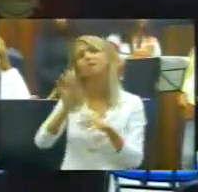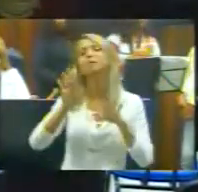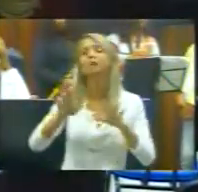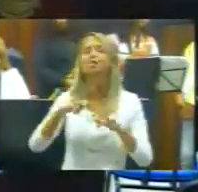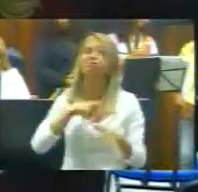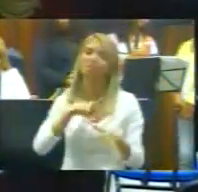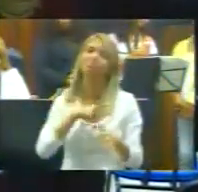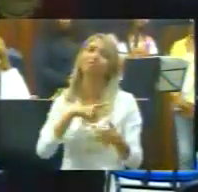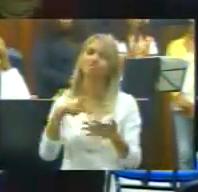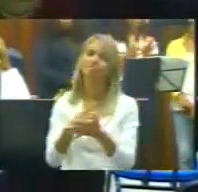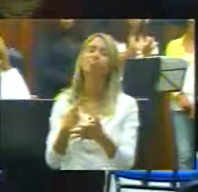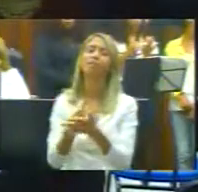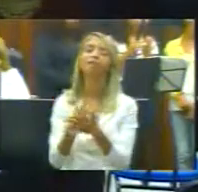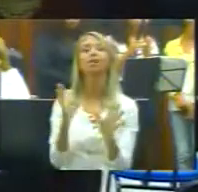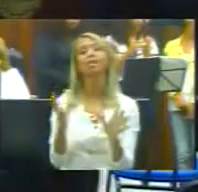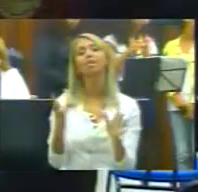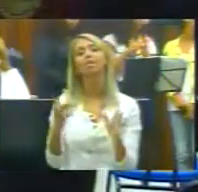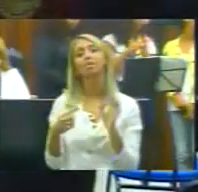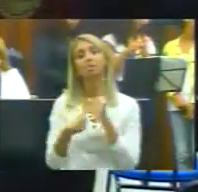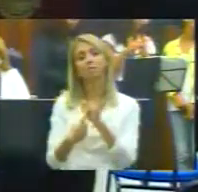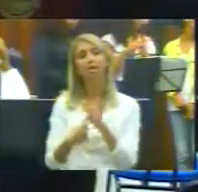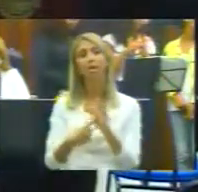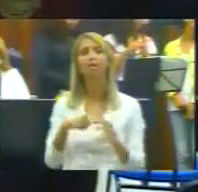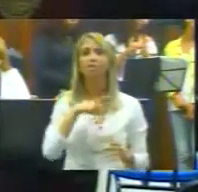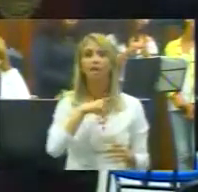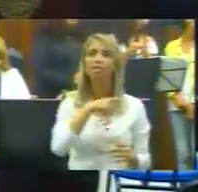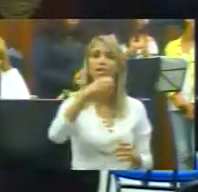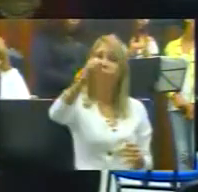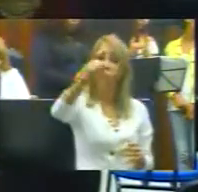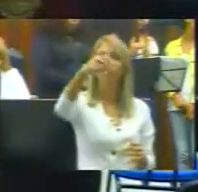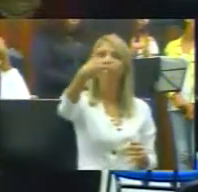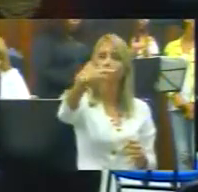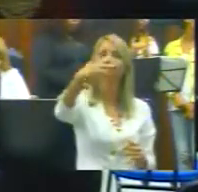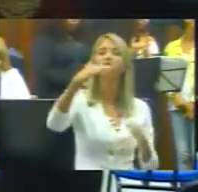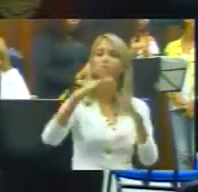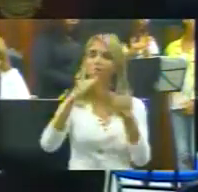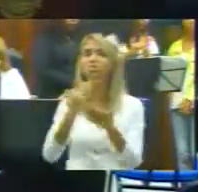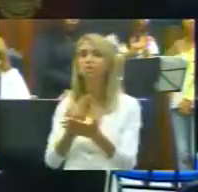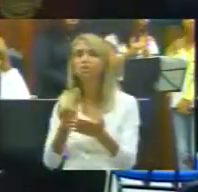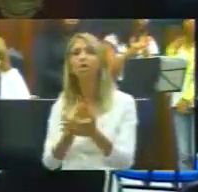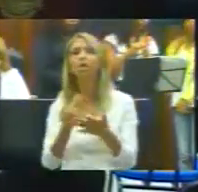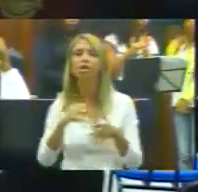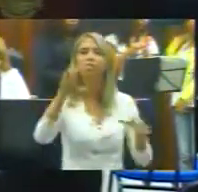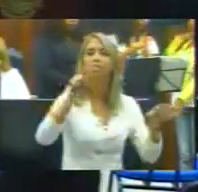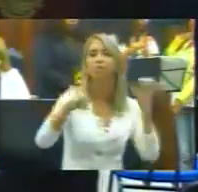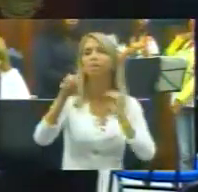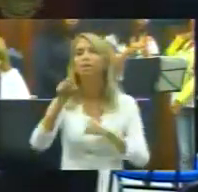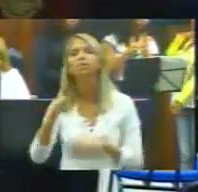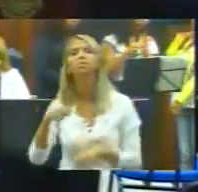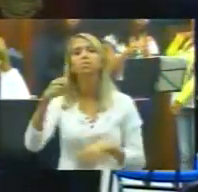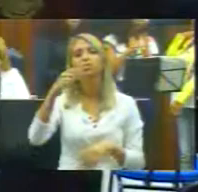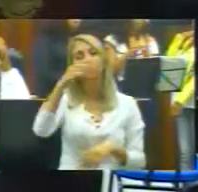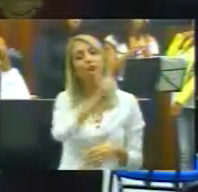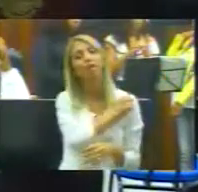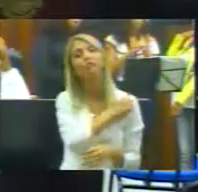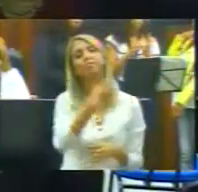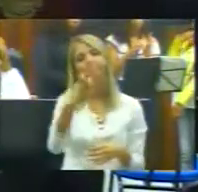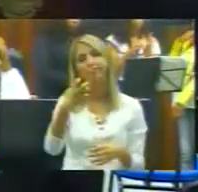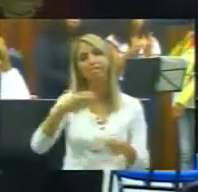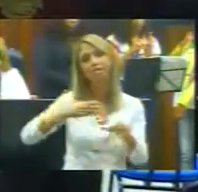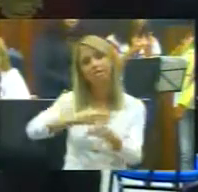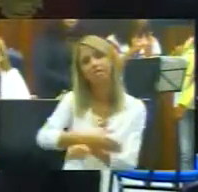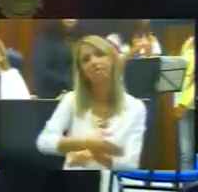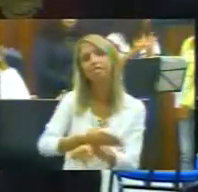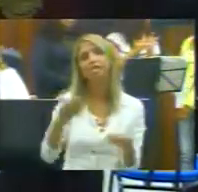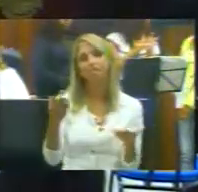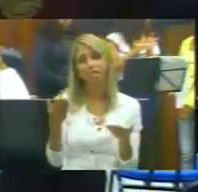reconhecemos em algumas falhas, porque rodar 92 escolas do município, né, foi uma luta diária. Então, quero